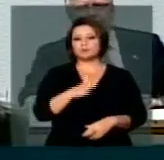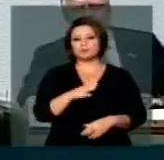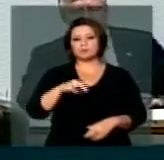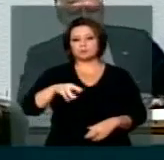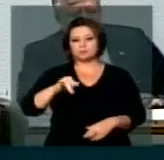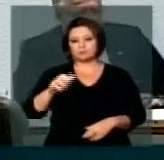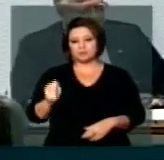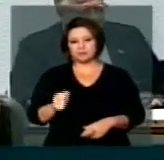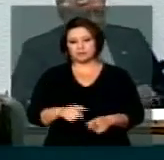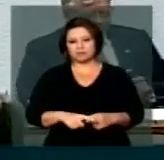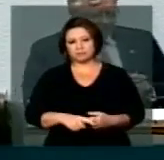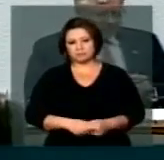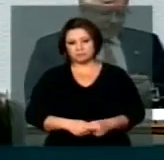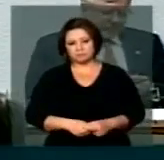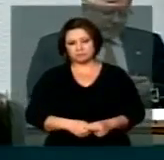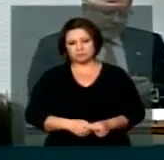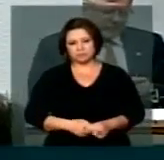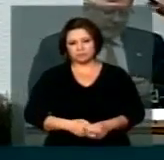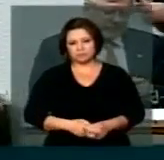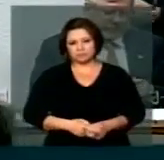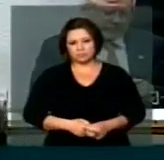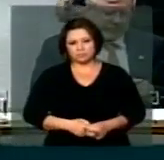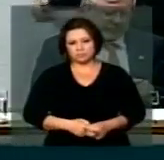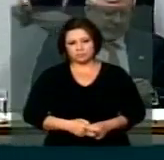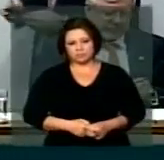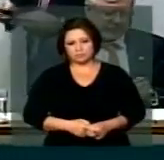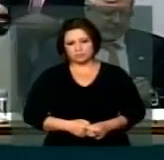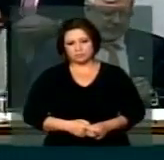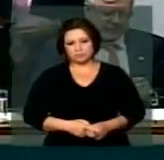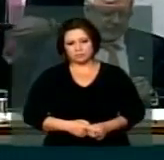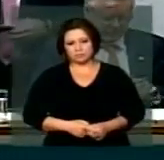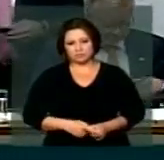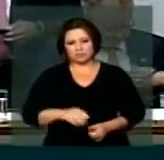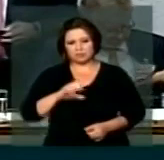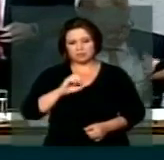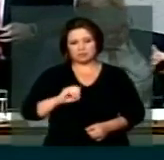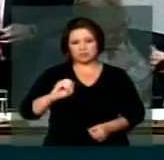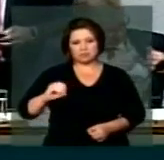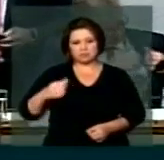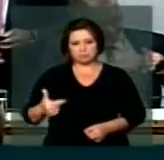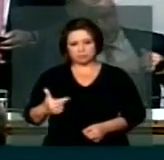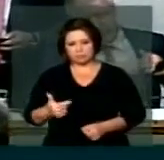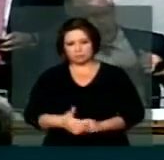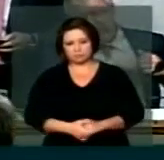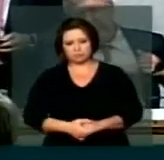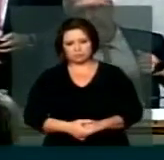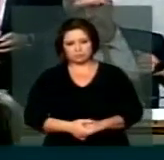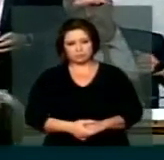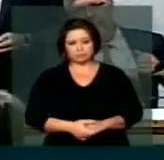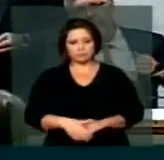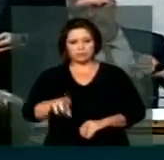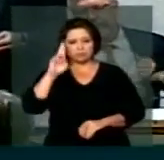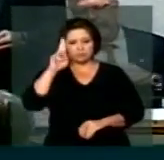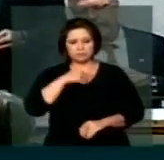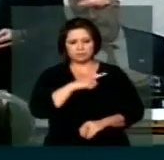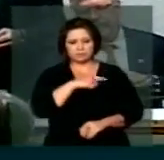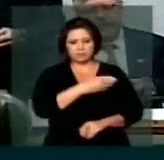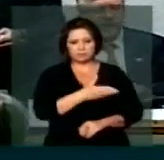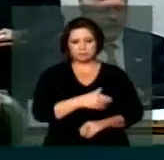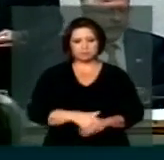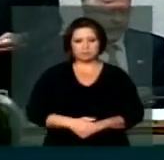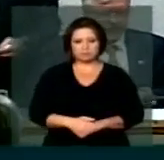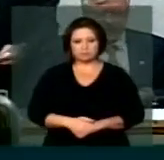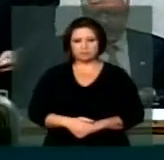É o primeiro autor, você, o seu requerimento número 002. Vossa Excelência